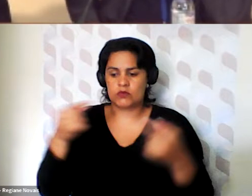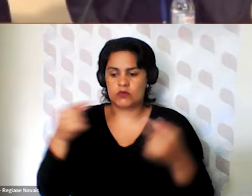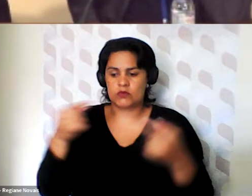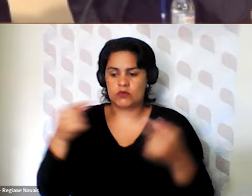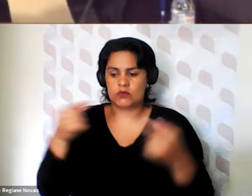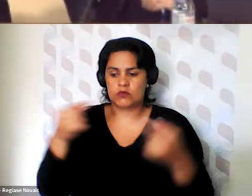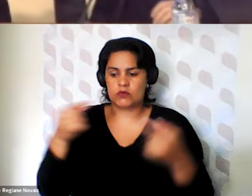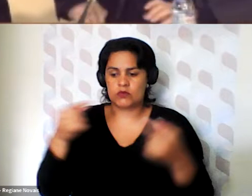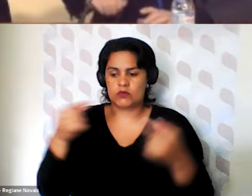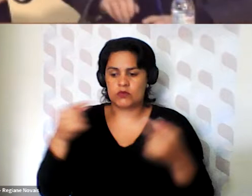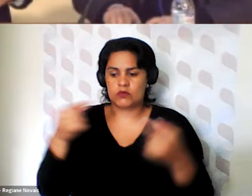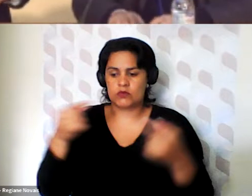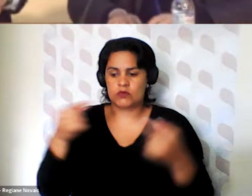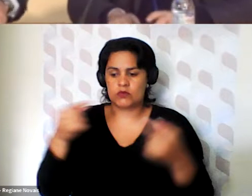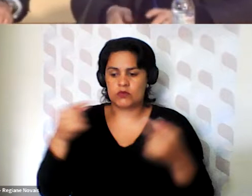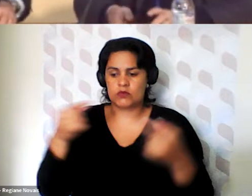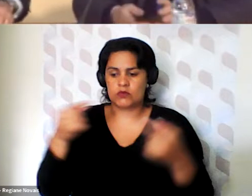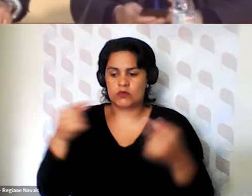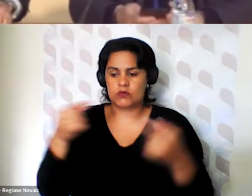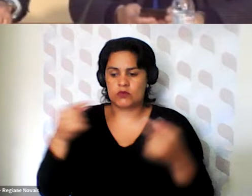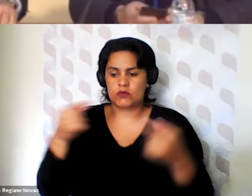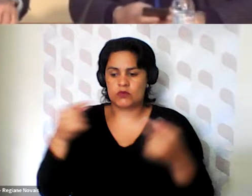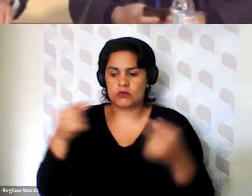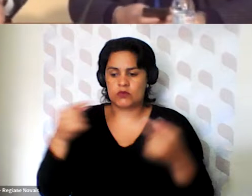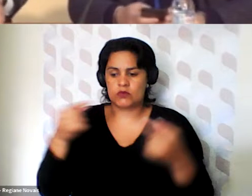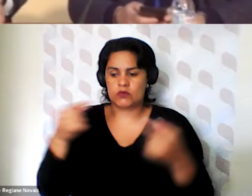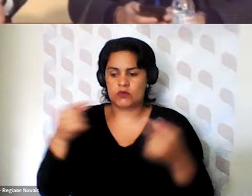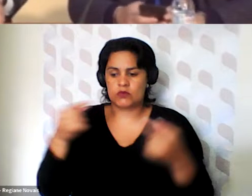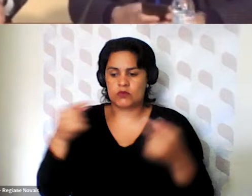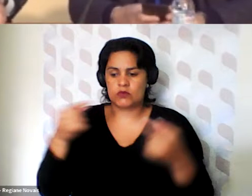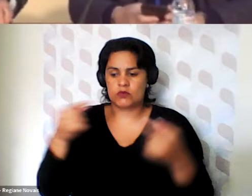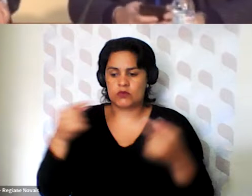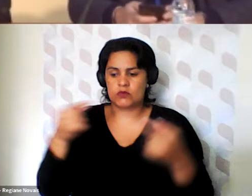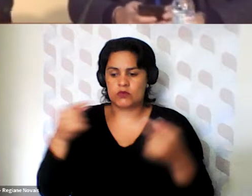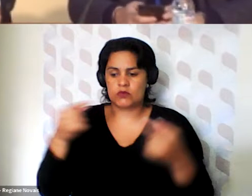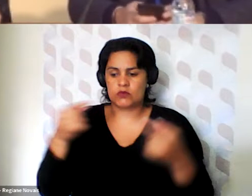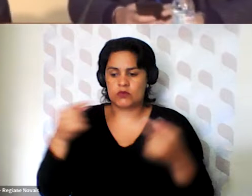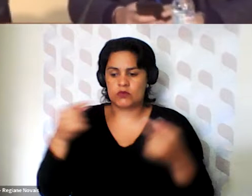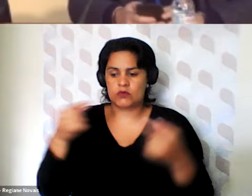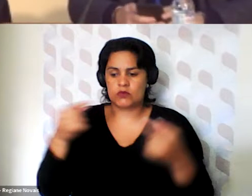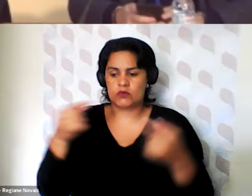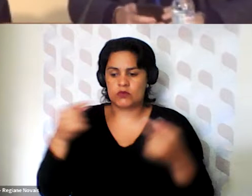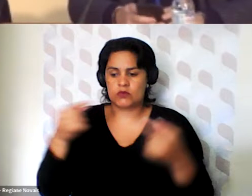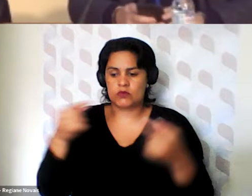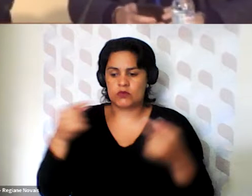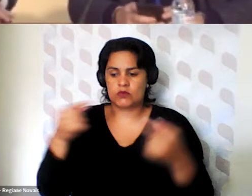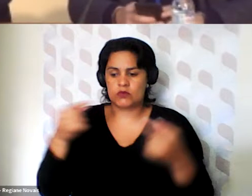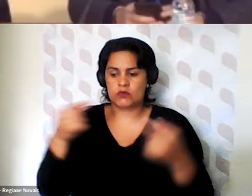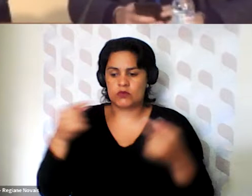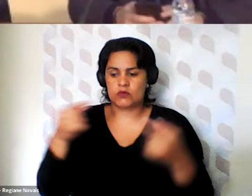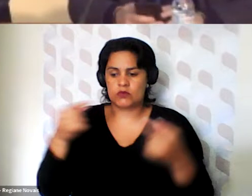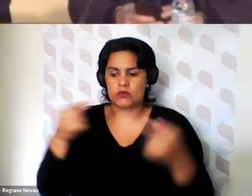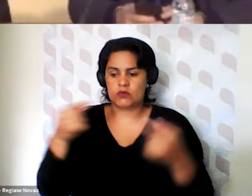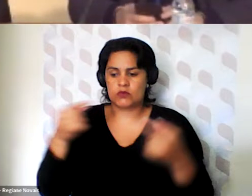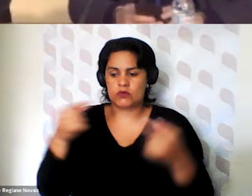rodada Doha, né, de agricultura, você vai ver lá um parágrafo que não está escrito Suíça, mas descreve uma prática que existe na Suíça dizendo que ela